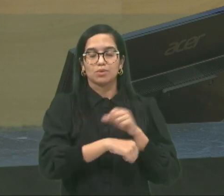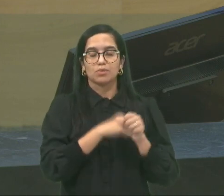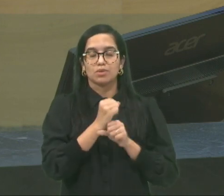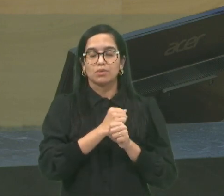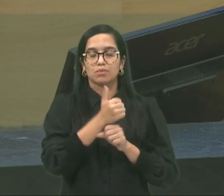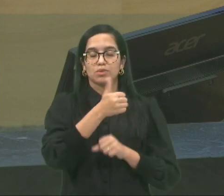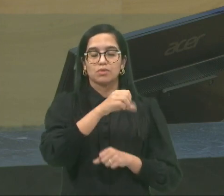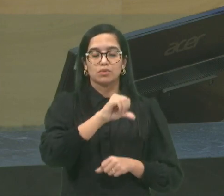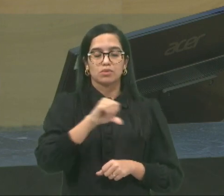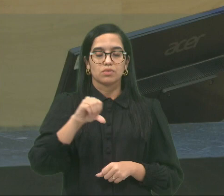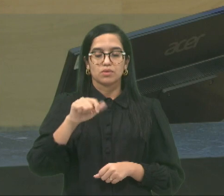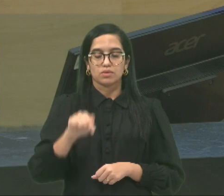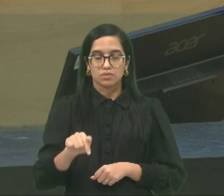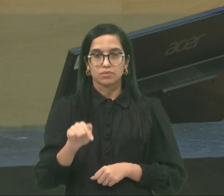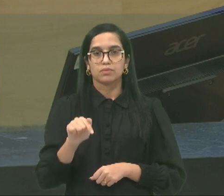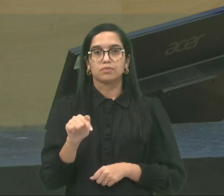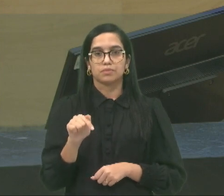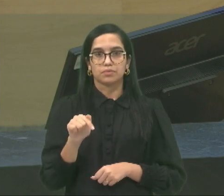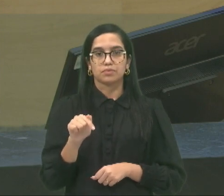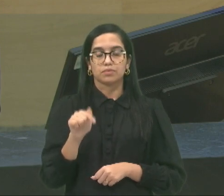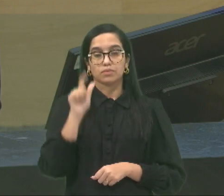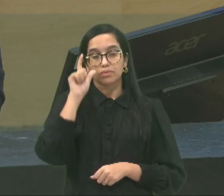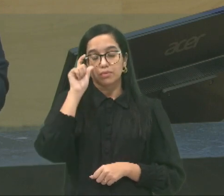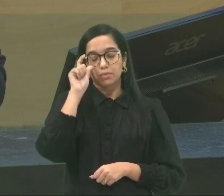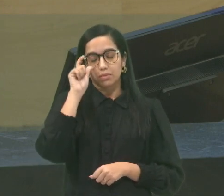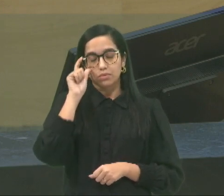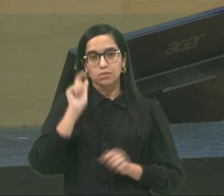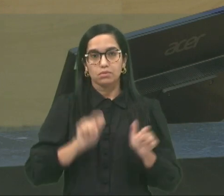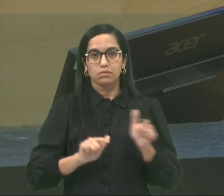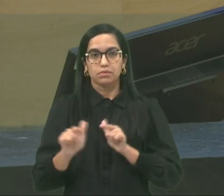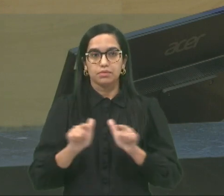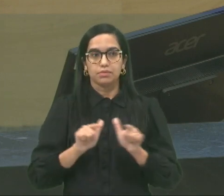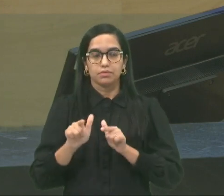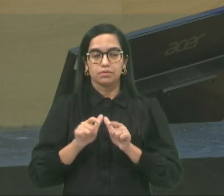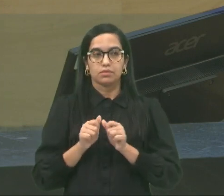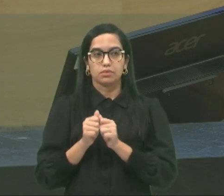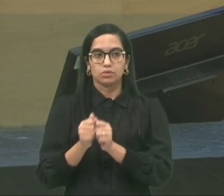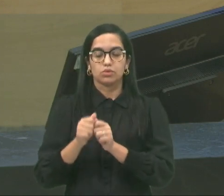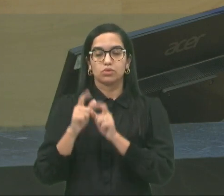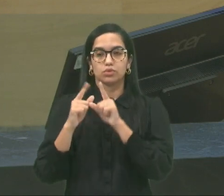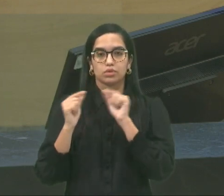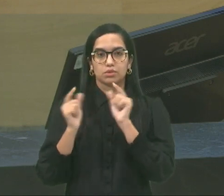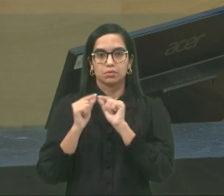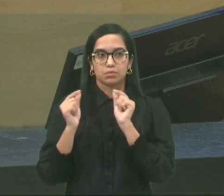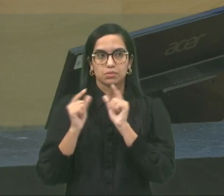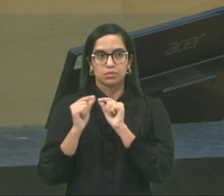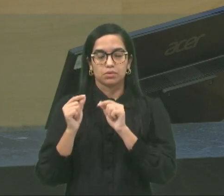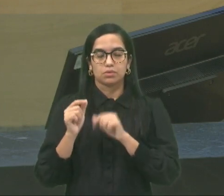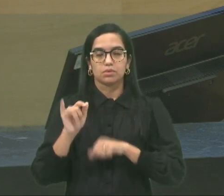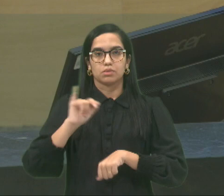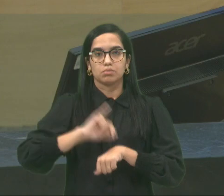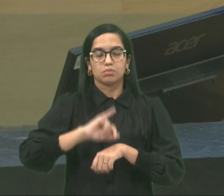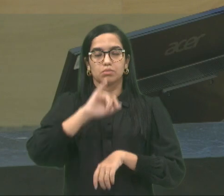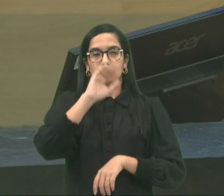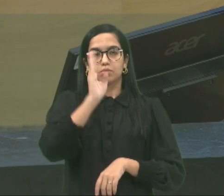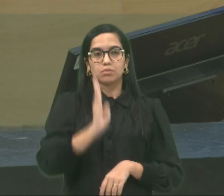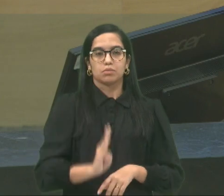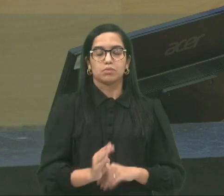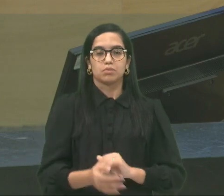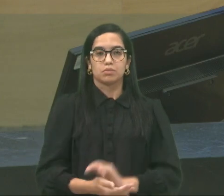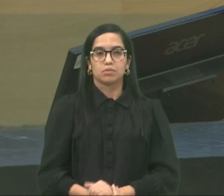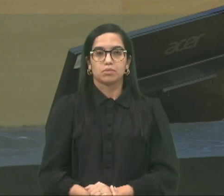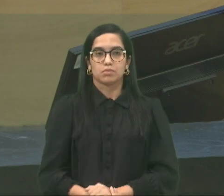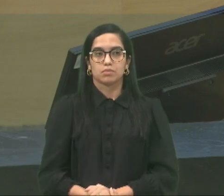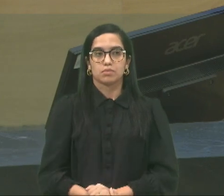1997, quando se casaram e foram trabalhar em Brasília, capital do país.